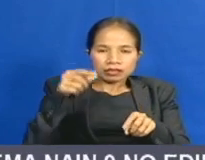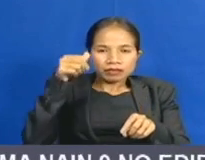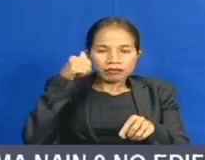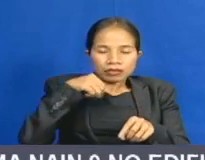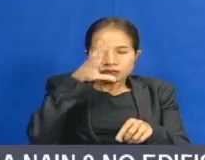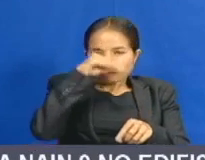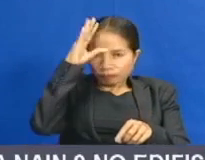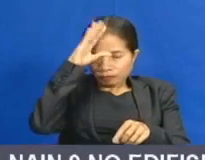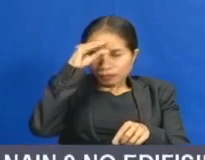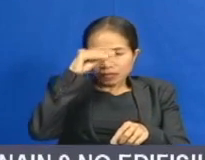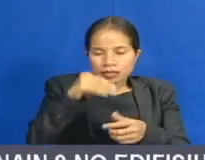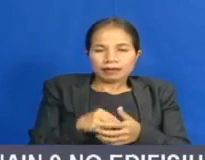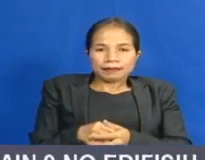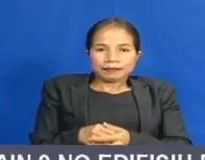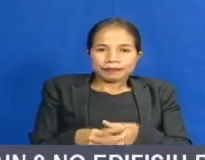genéticos,